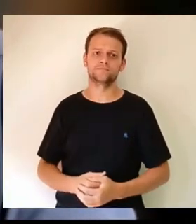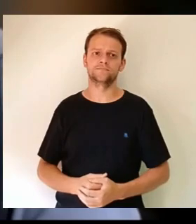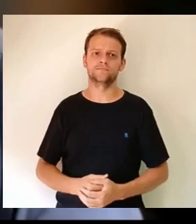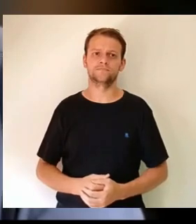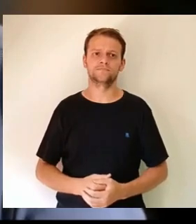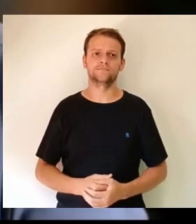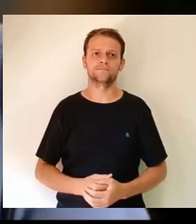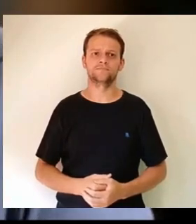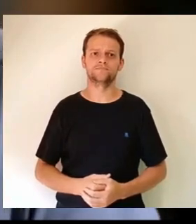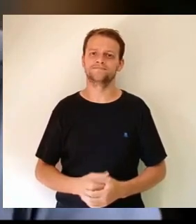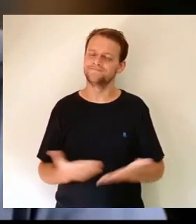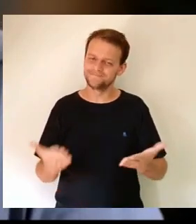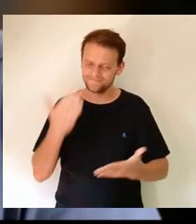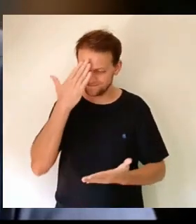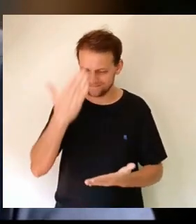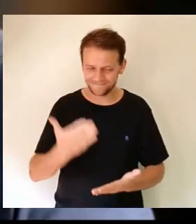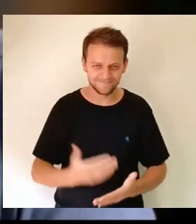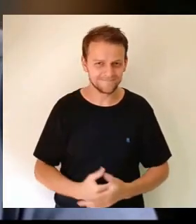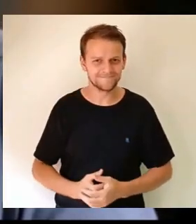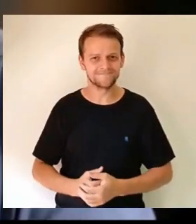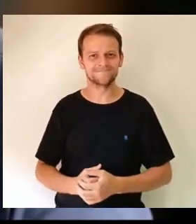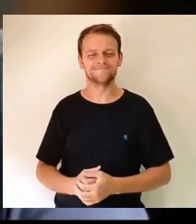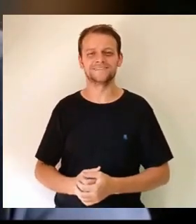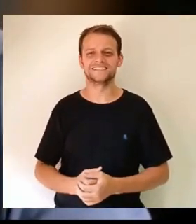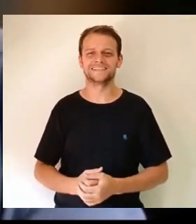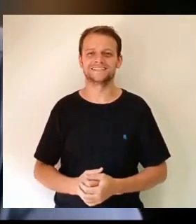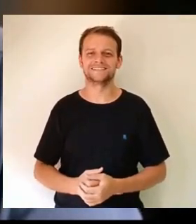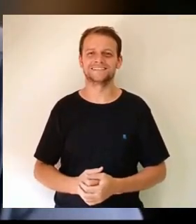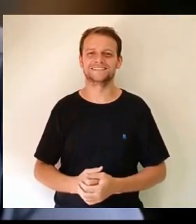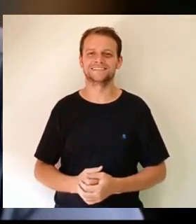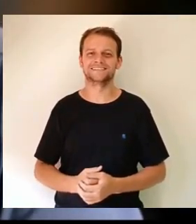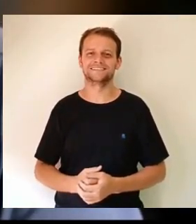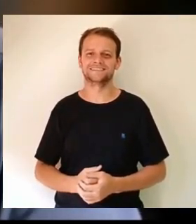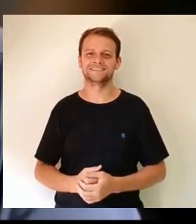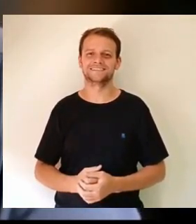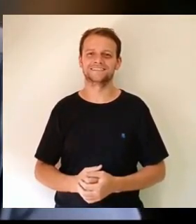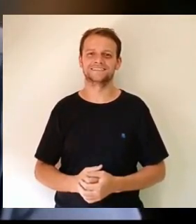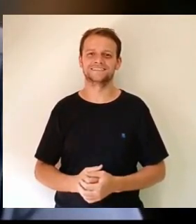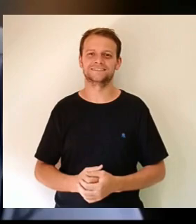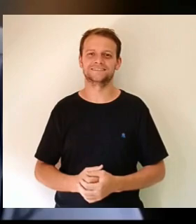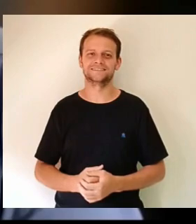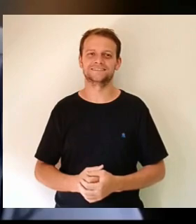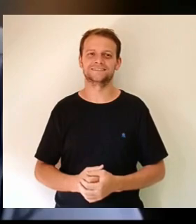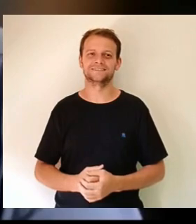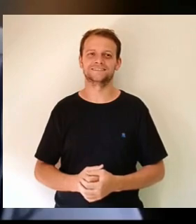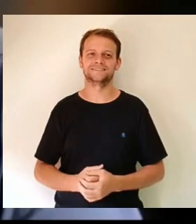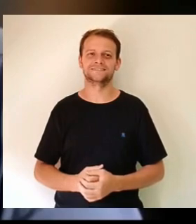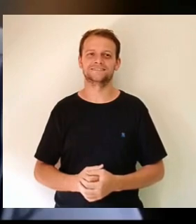com essa iniciativa. É isso aí. Obrigado, então.